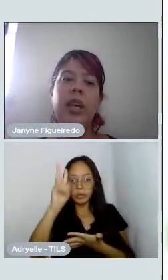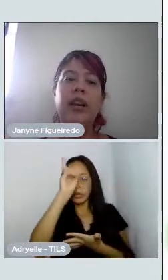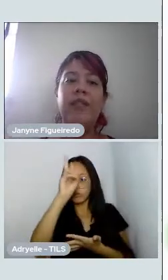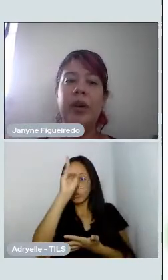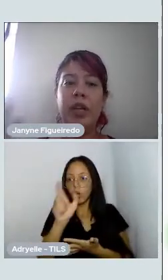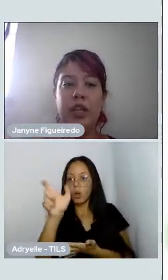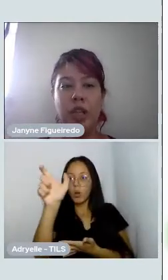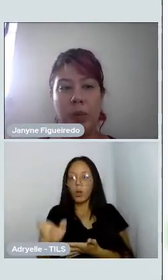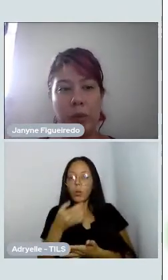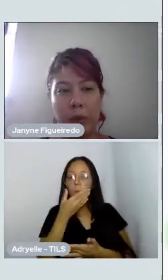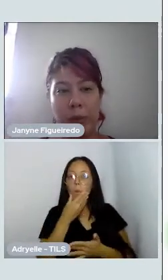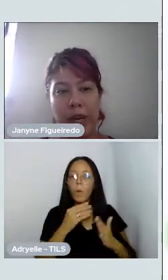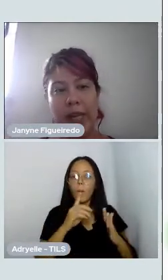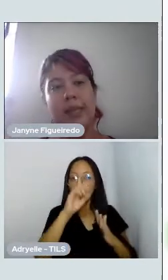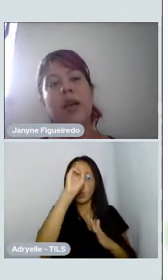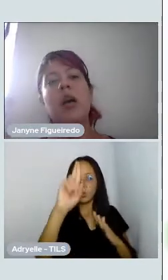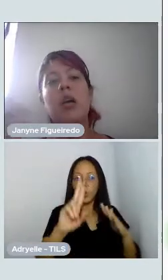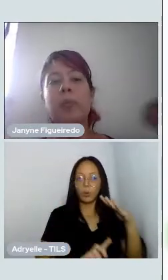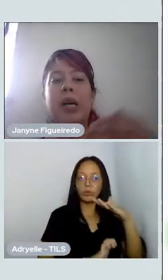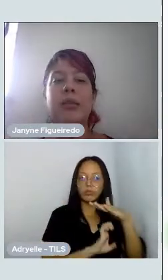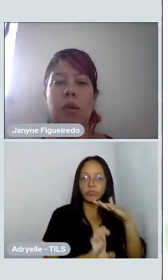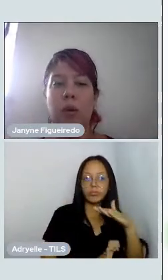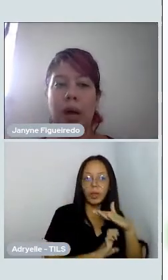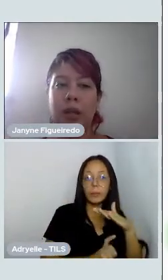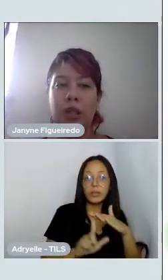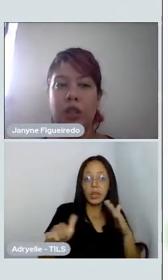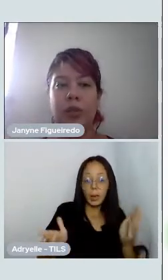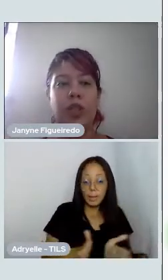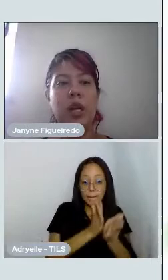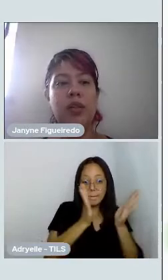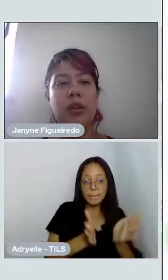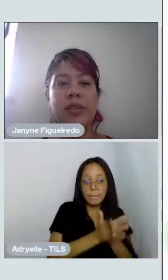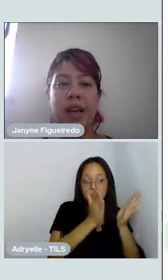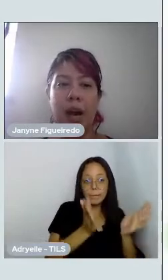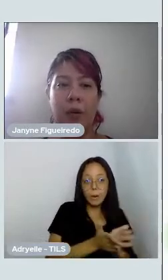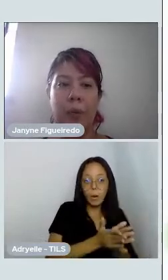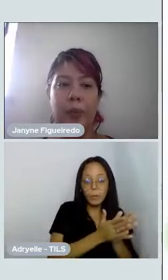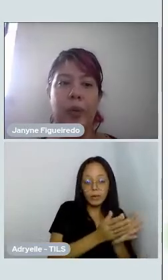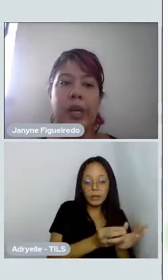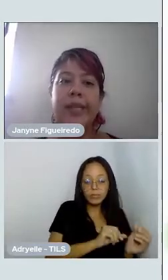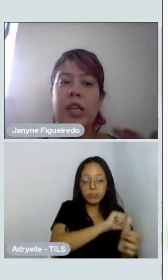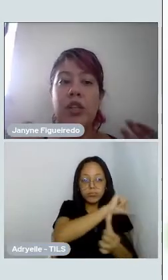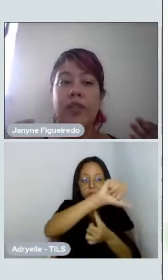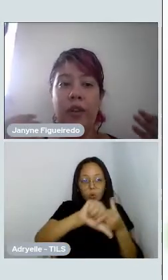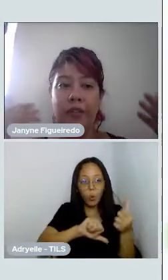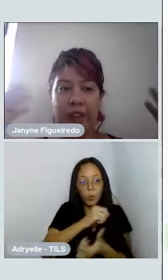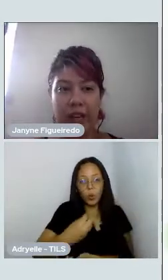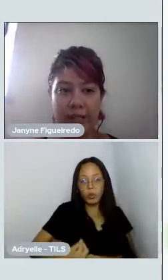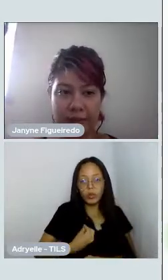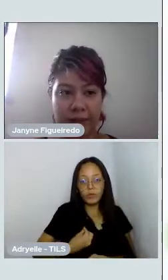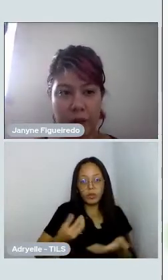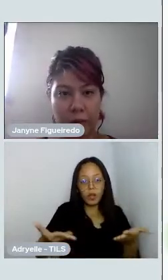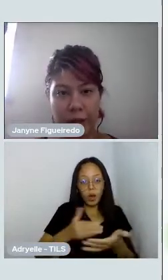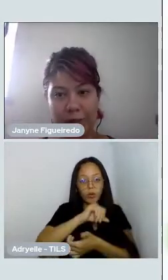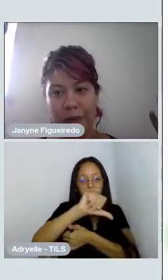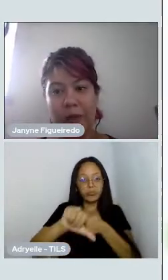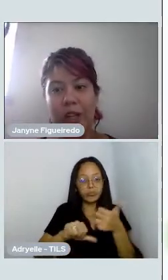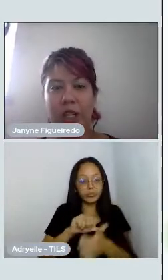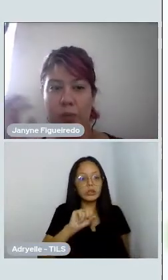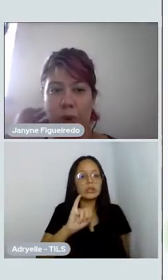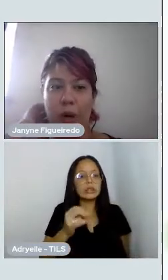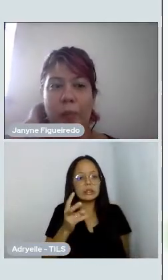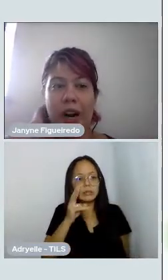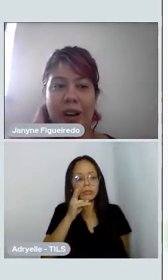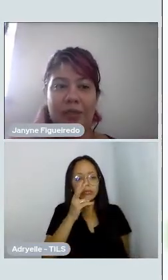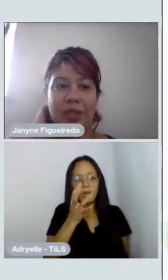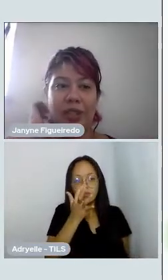indiano que ele veio da extrema pobreza e passou a atingir um estado social. Se a gente for ver esse filme, não